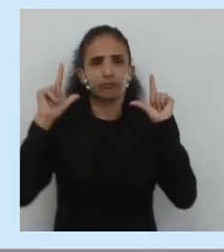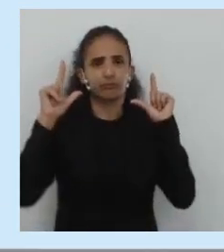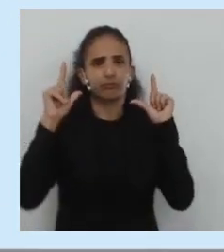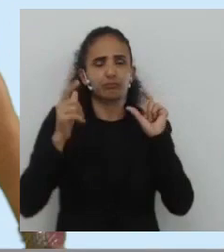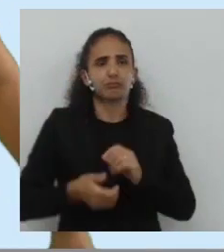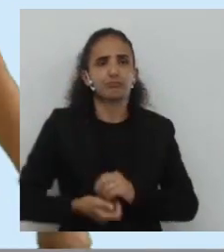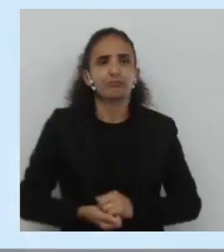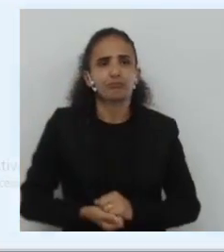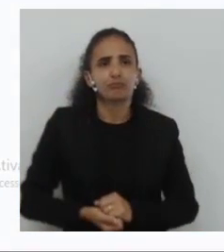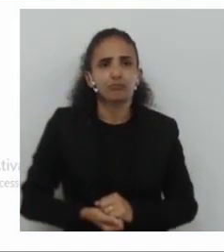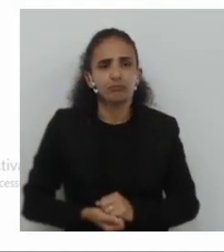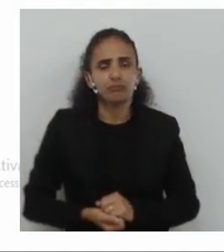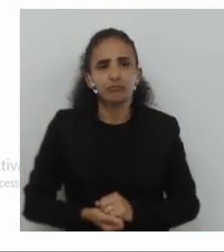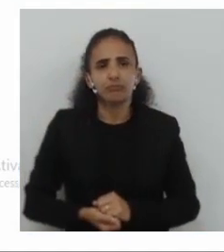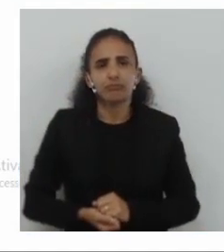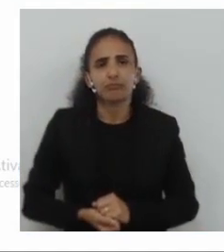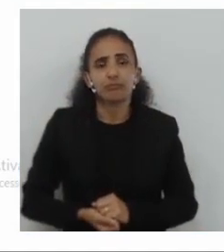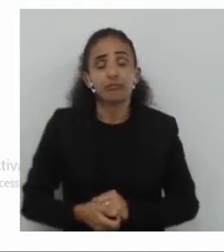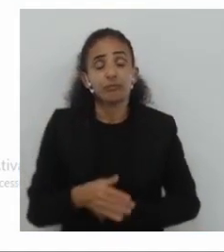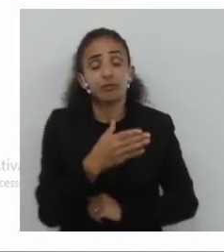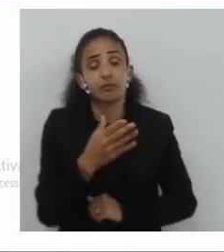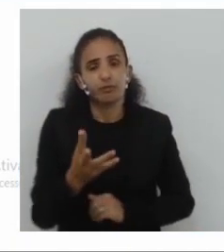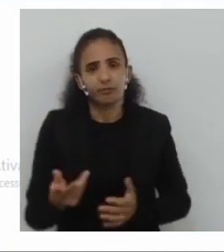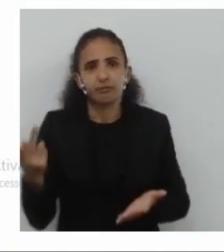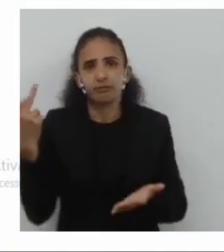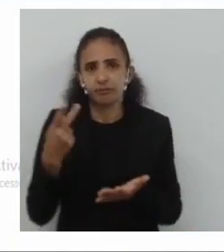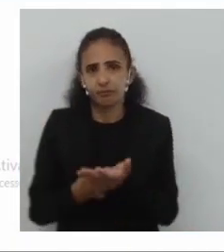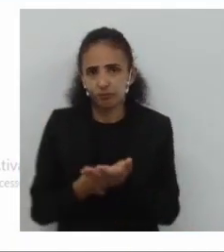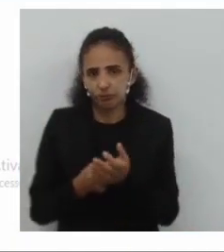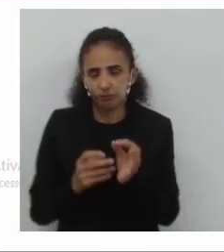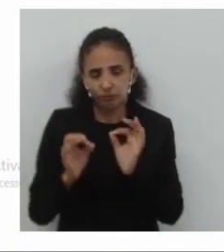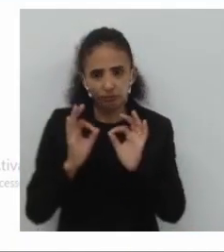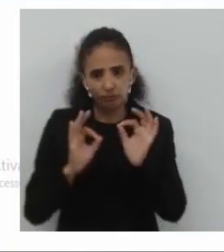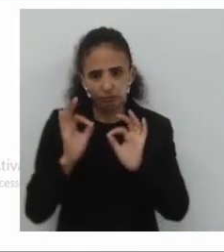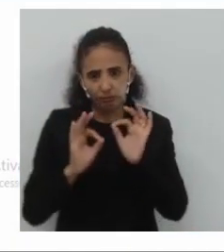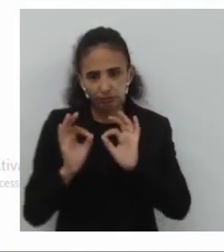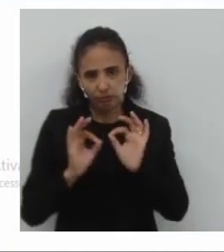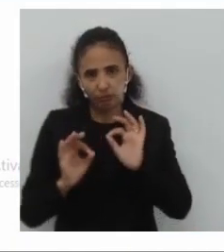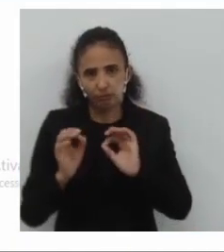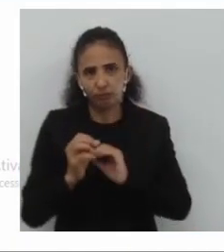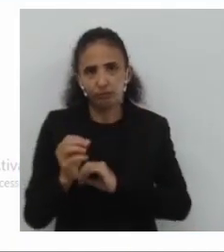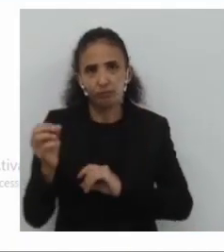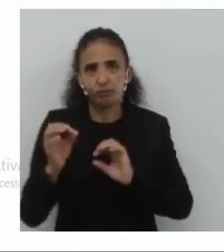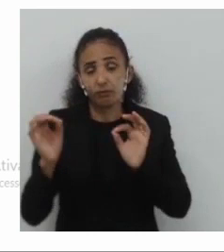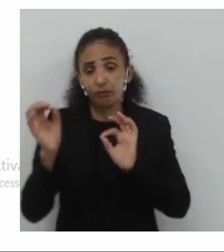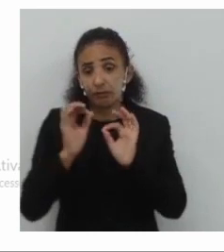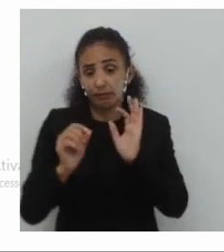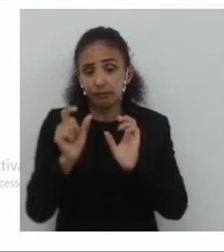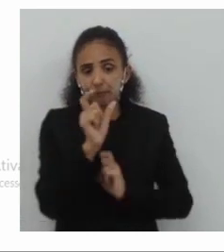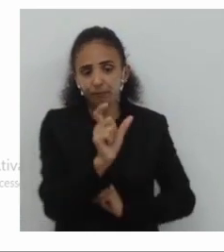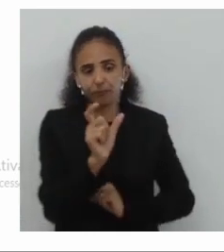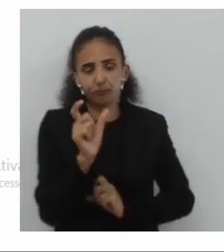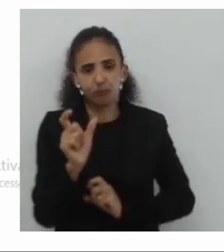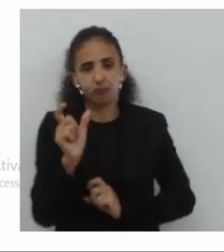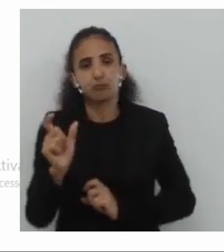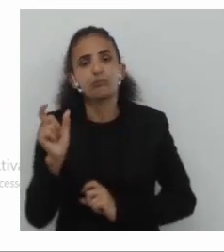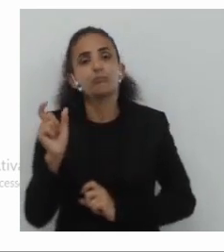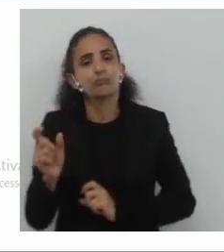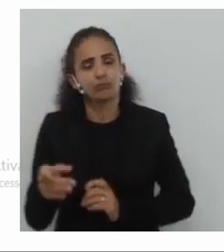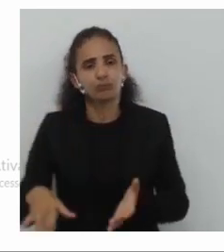nós temos ainda a seguinte questão. Se for convincente utilizar, exceto trechos